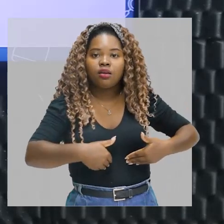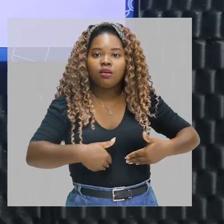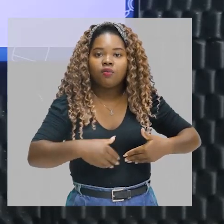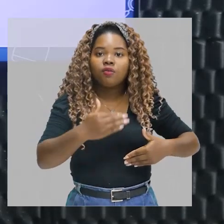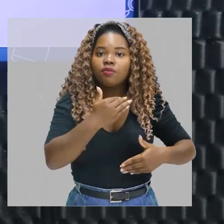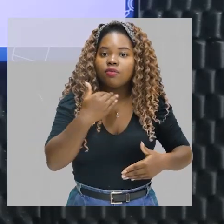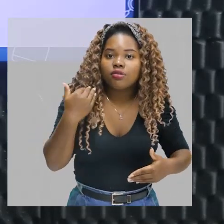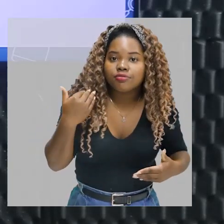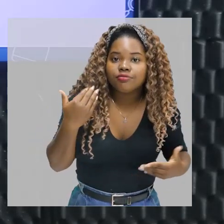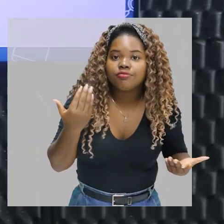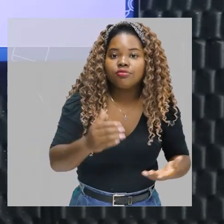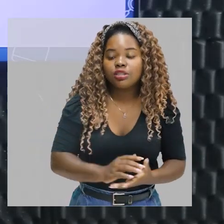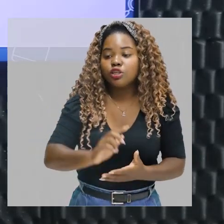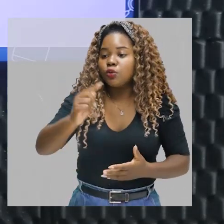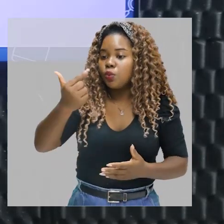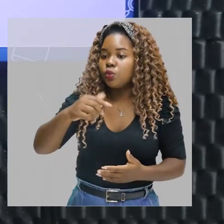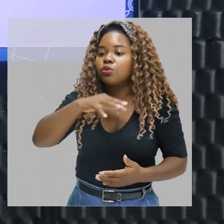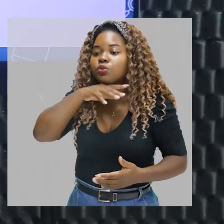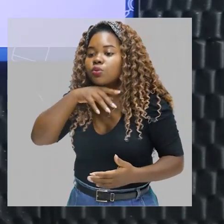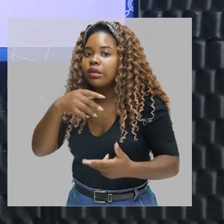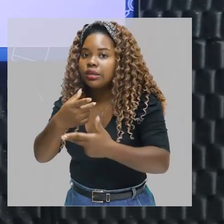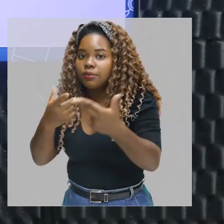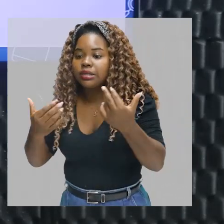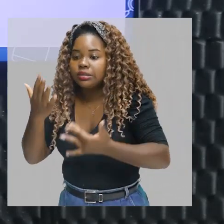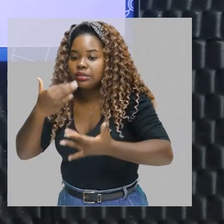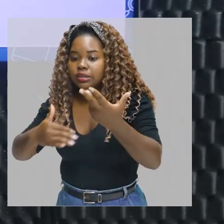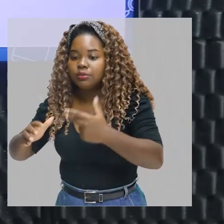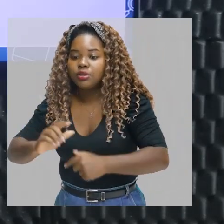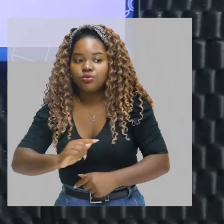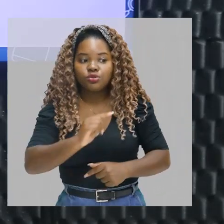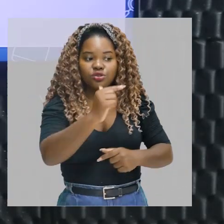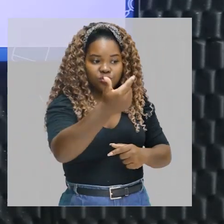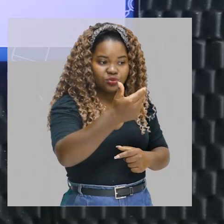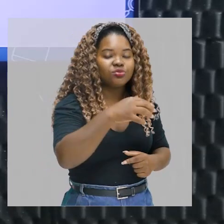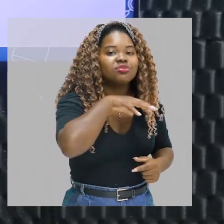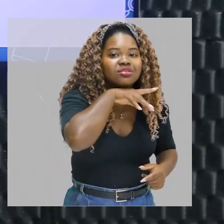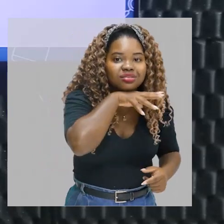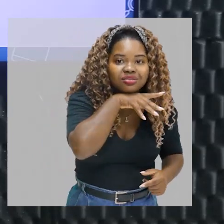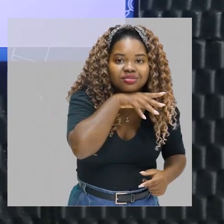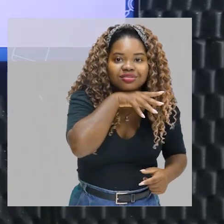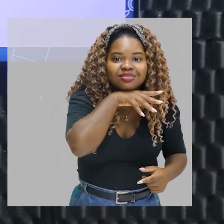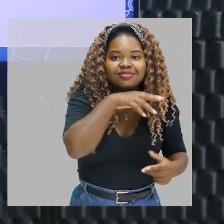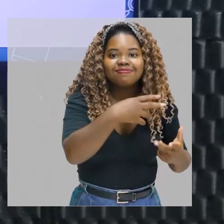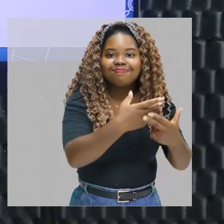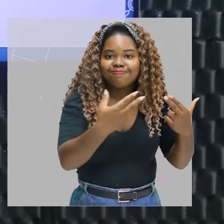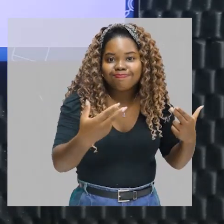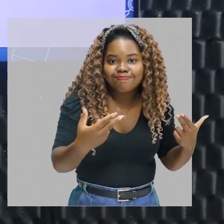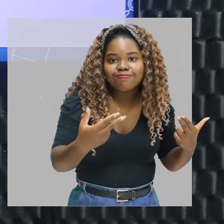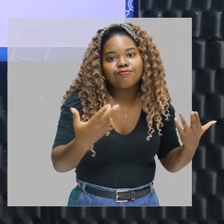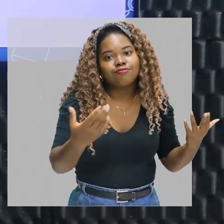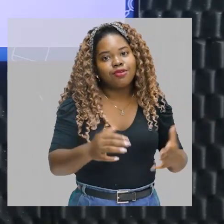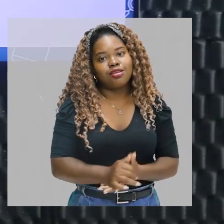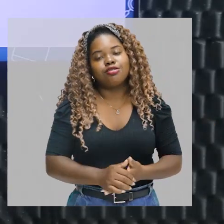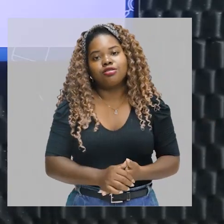o alimento, que vai ser o animal menor, e por aí vai. Certo? Então percebam que há um equilíbrio,